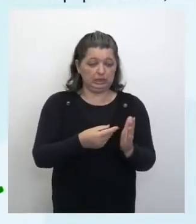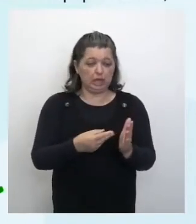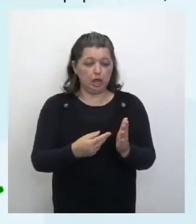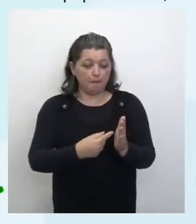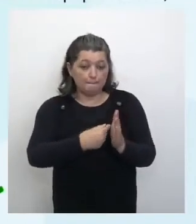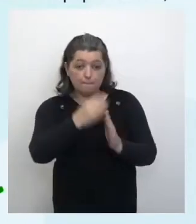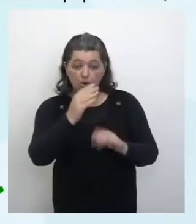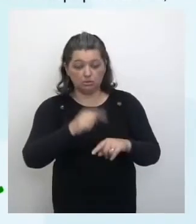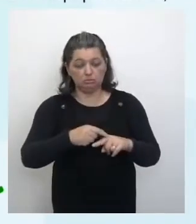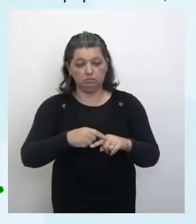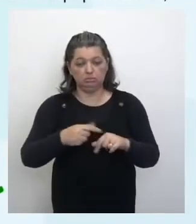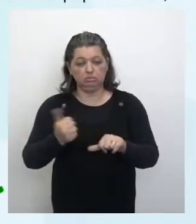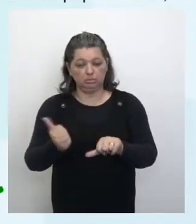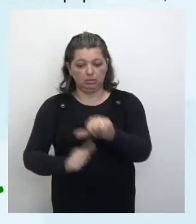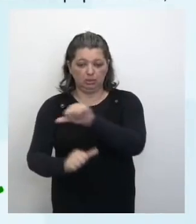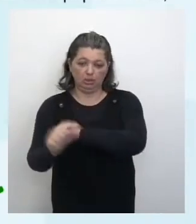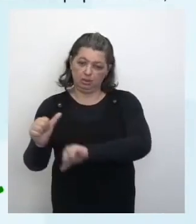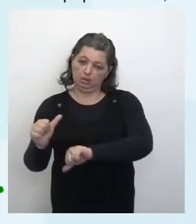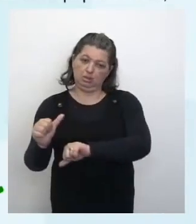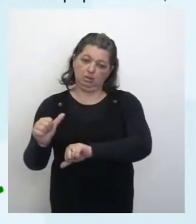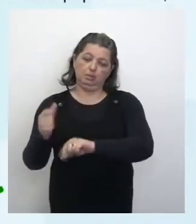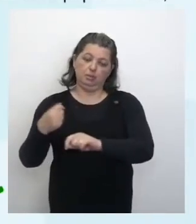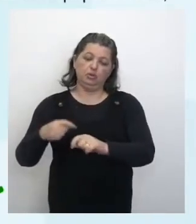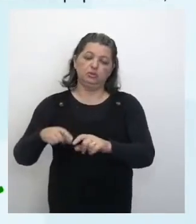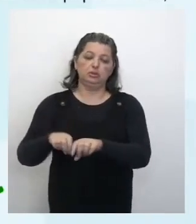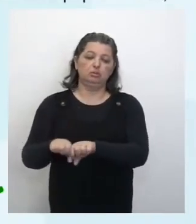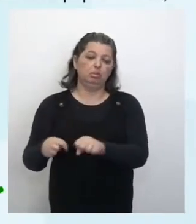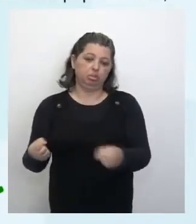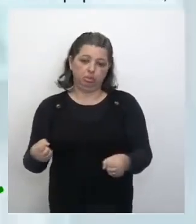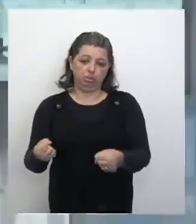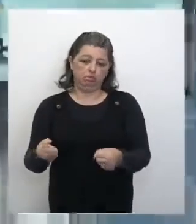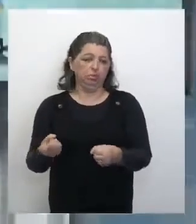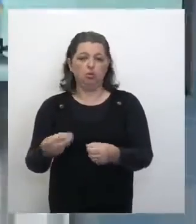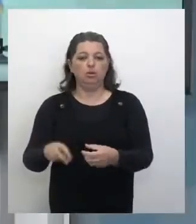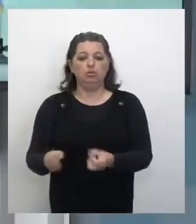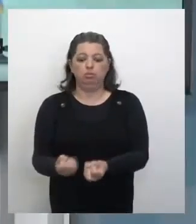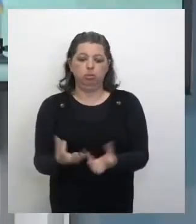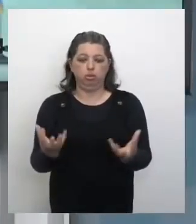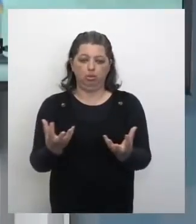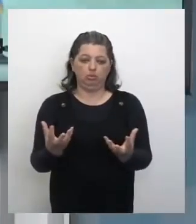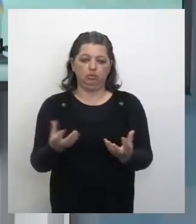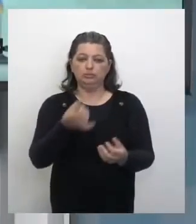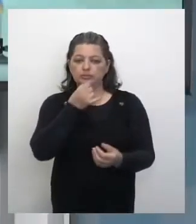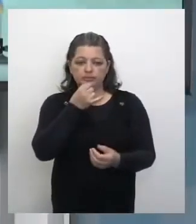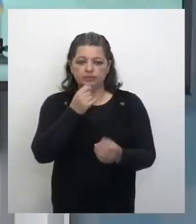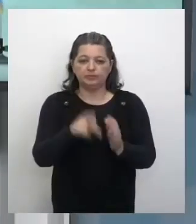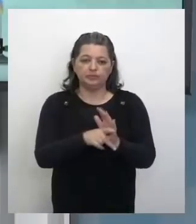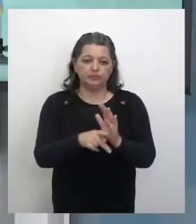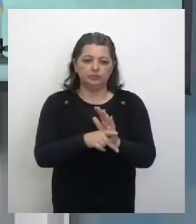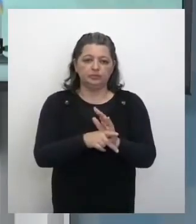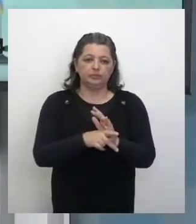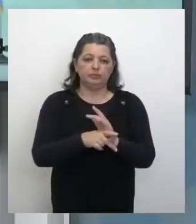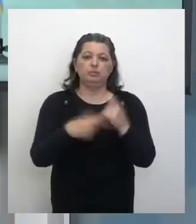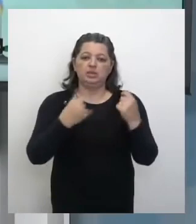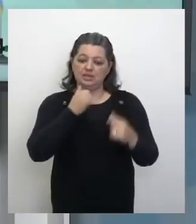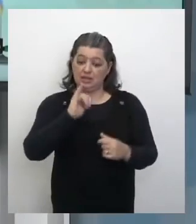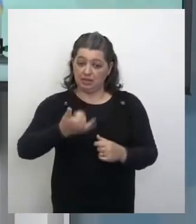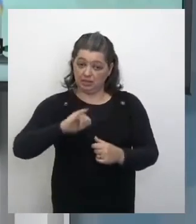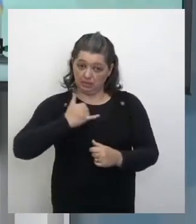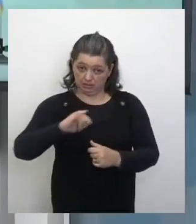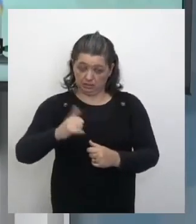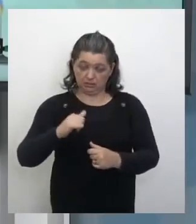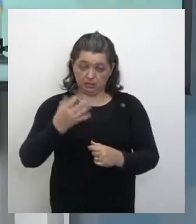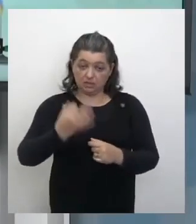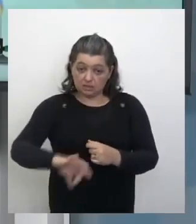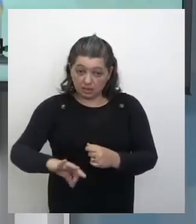eu vou ter problema na minha reação. Por exemplo, se eu estiver fazendo uma eletrólise, a eletrólise ela depende da corrente elétrica. Se